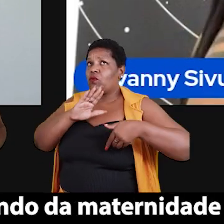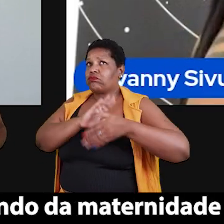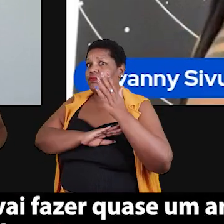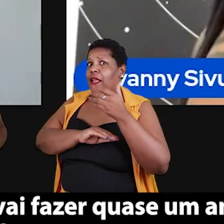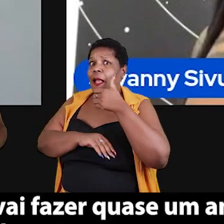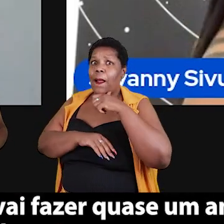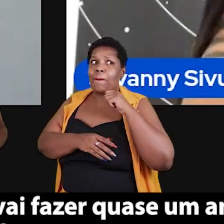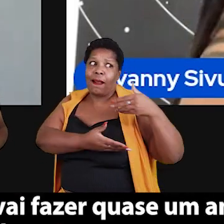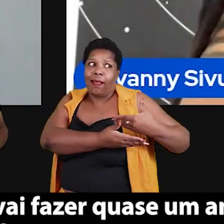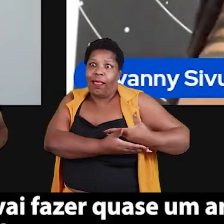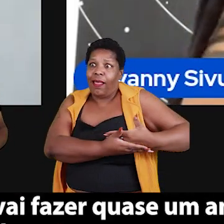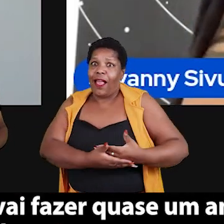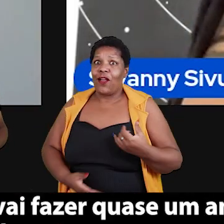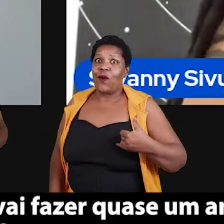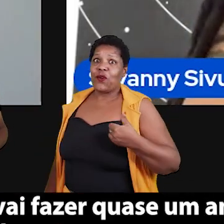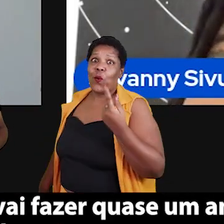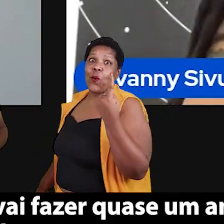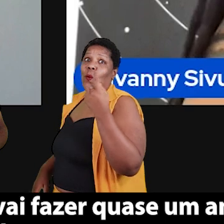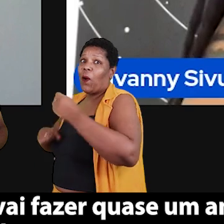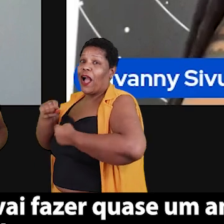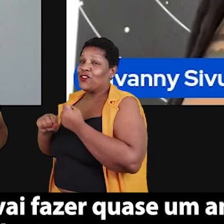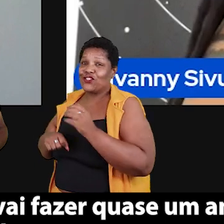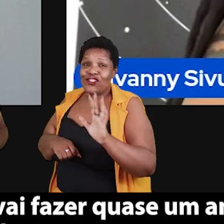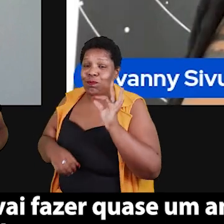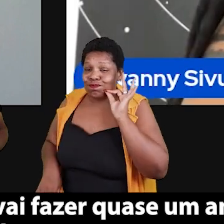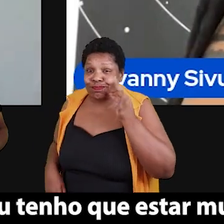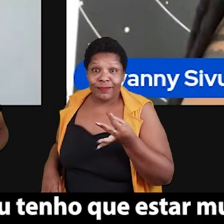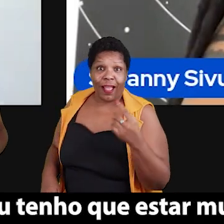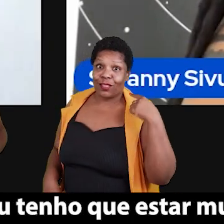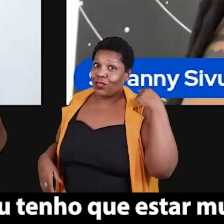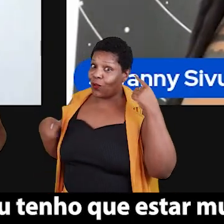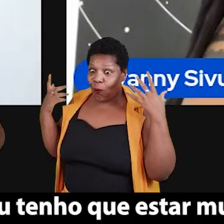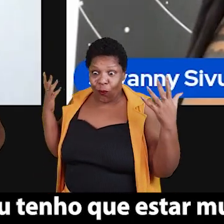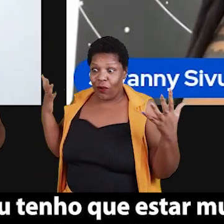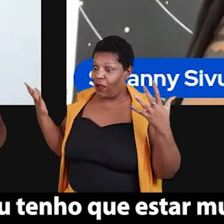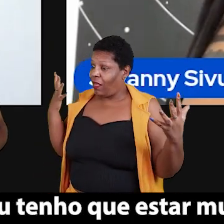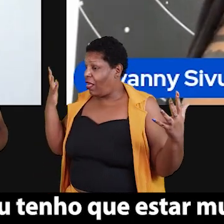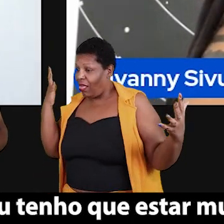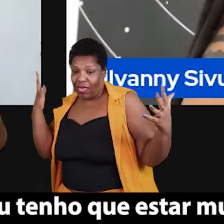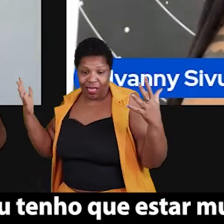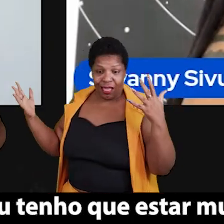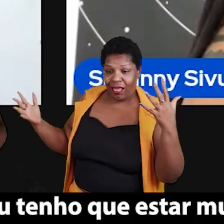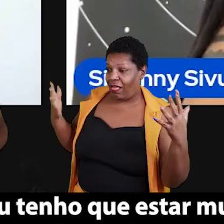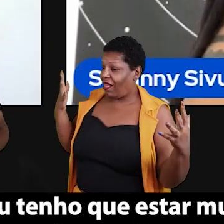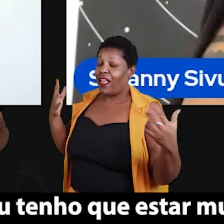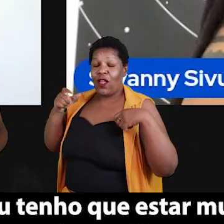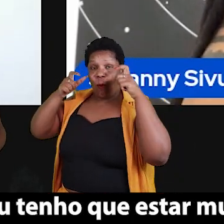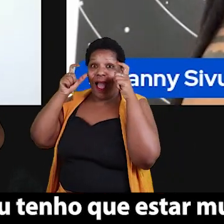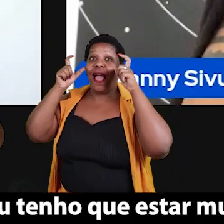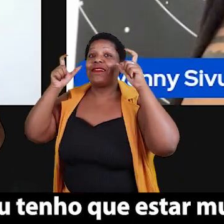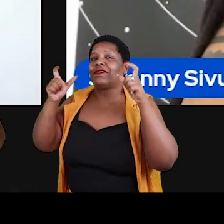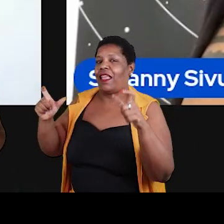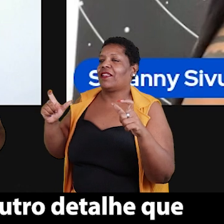tempo, o menino já vai fazer quase um ano, é doideira. Então, assim, eu tenho que estar muito atenta a